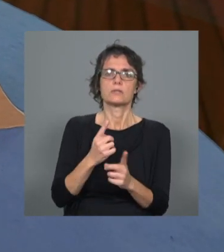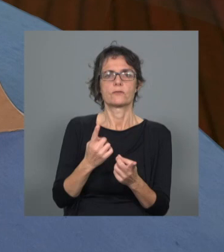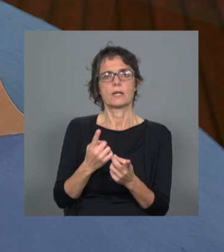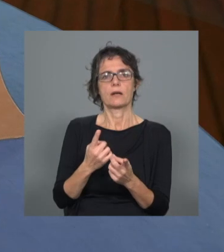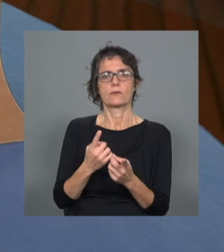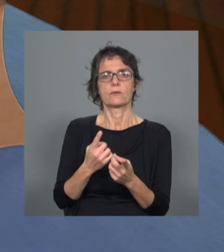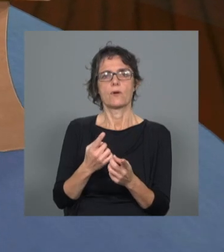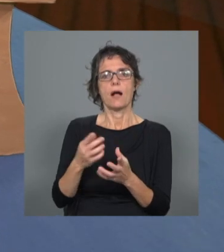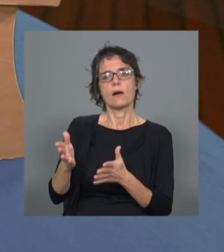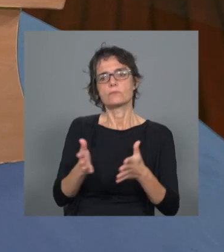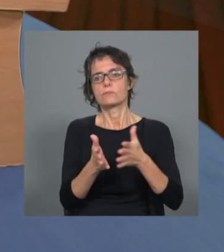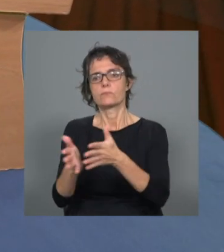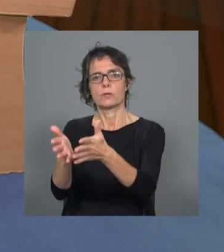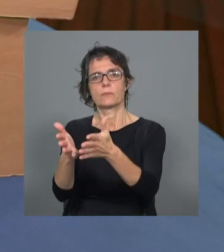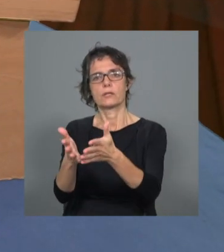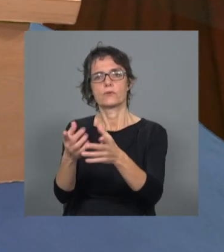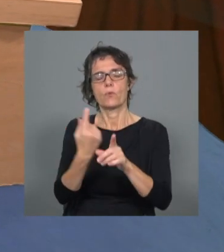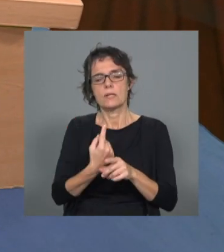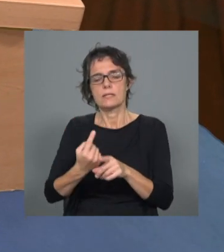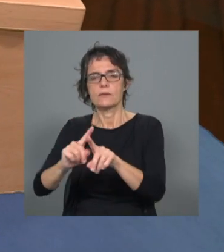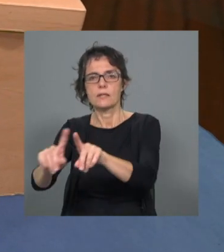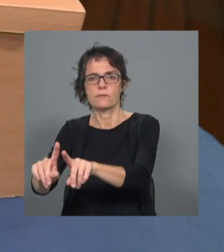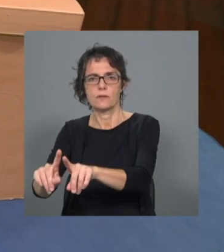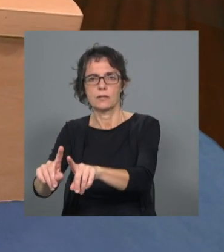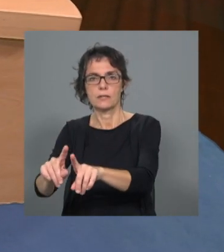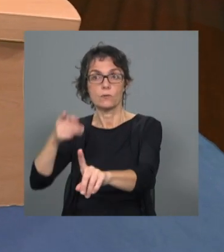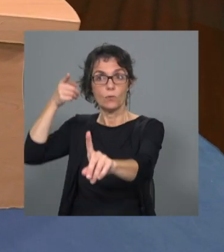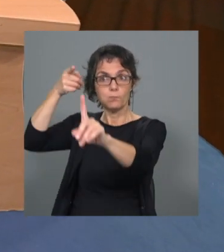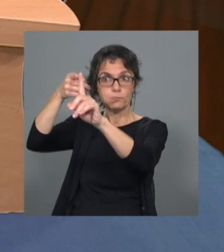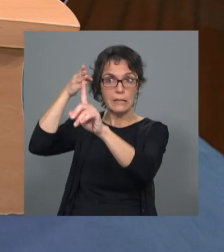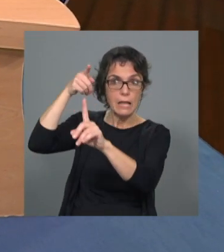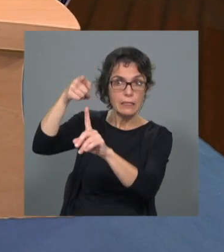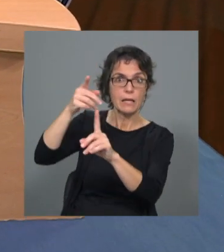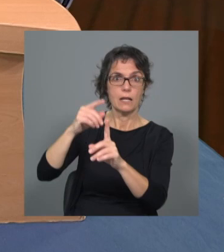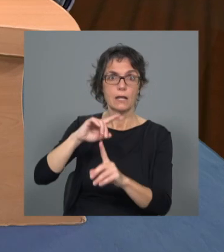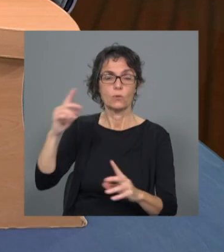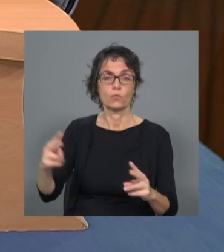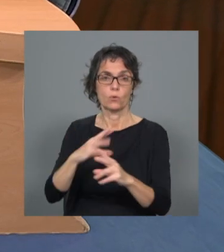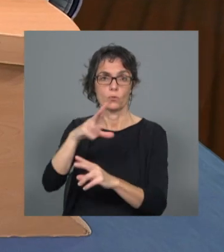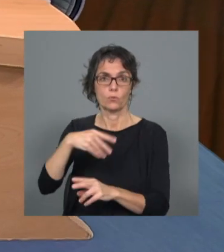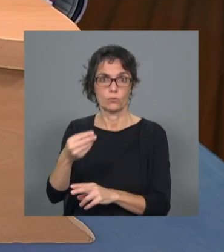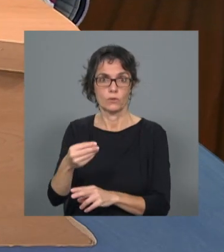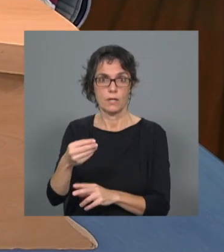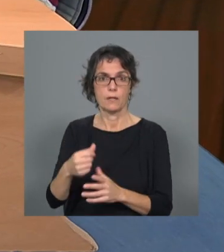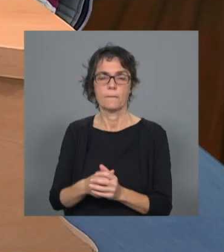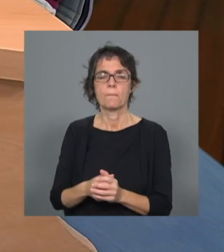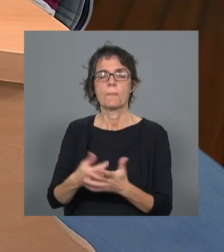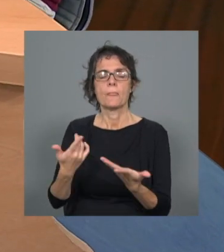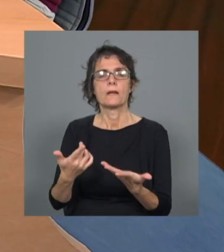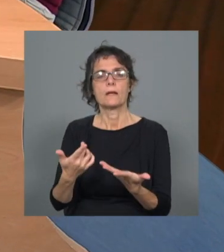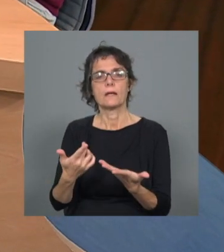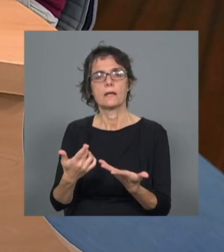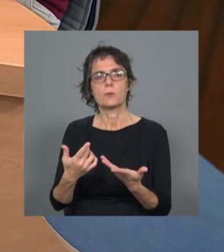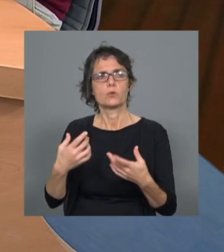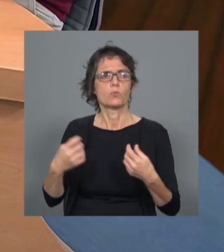todas estas iniciativas. São encontros de convívio, de oração, que mobilizam os jovens e que vão cada vez